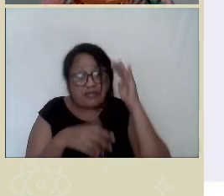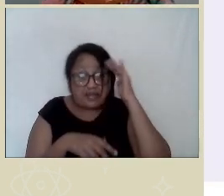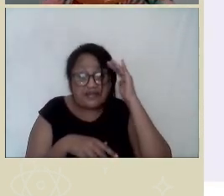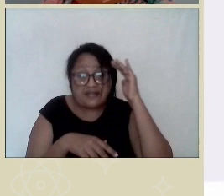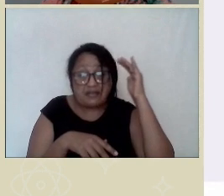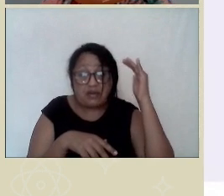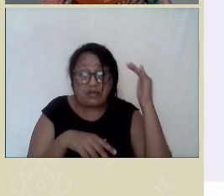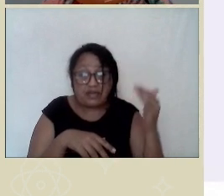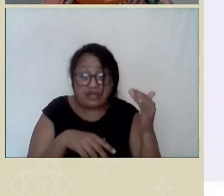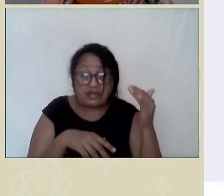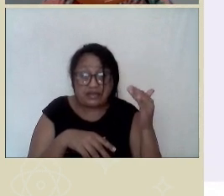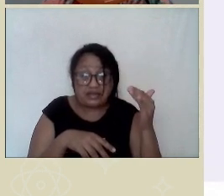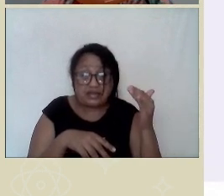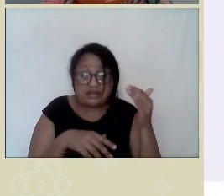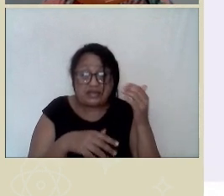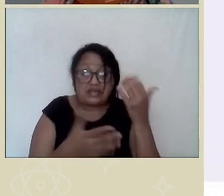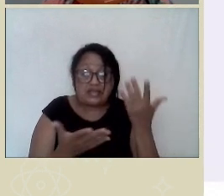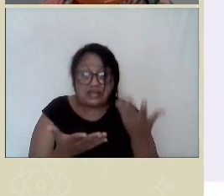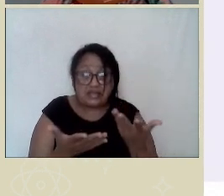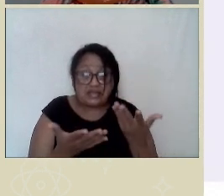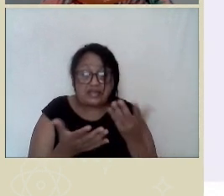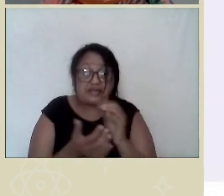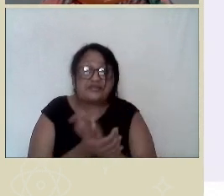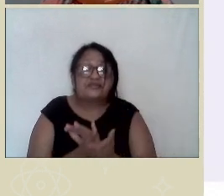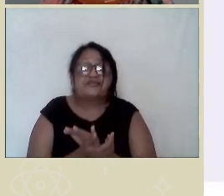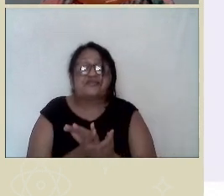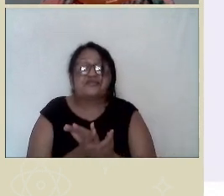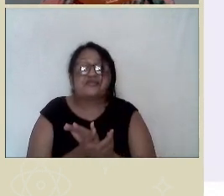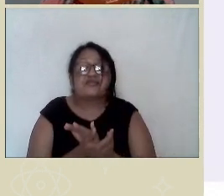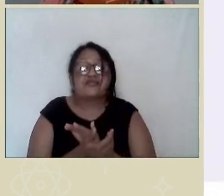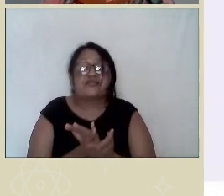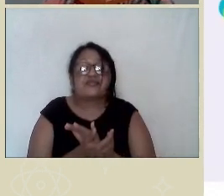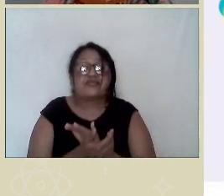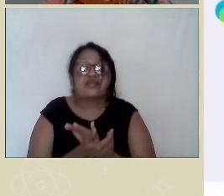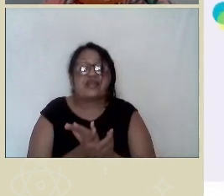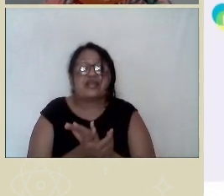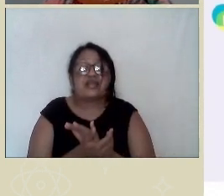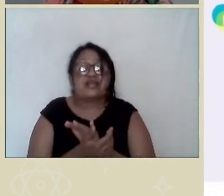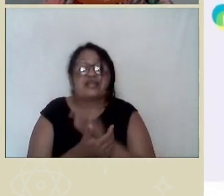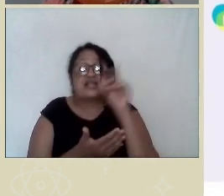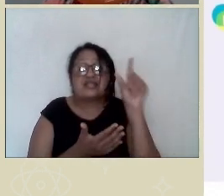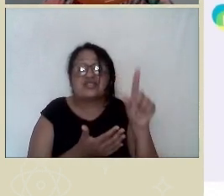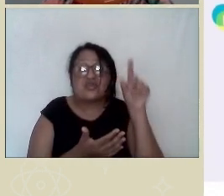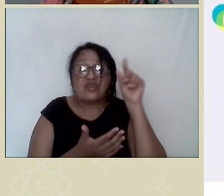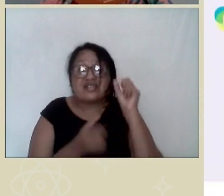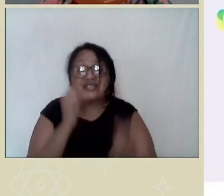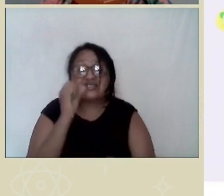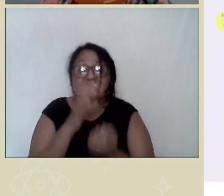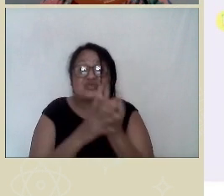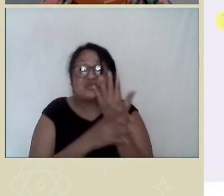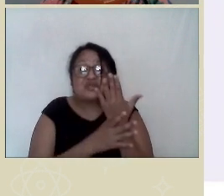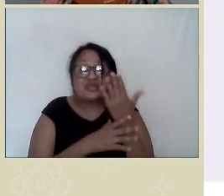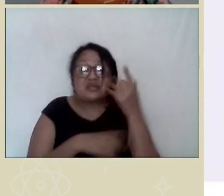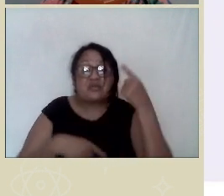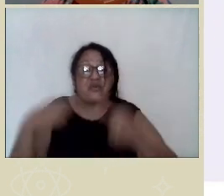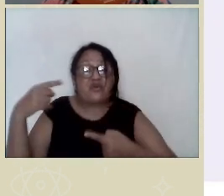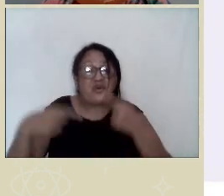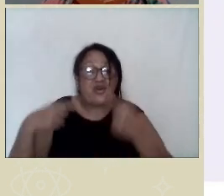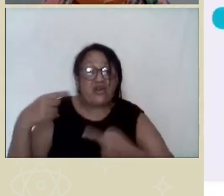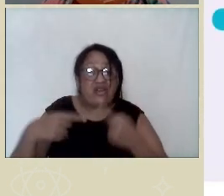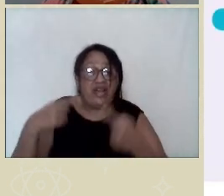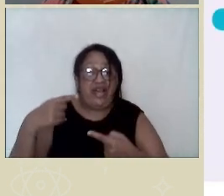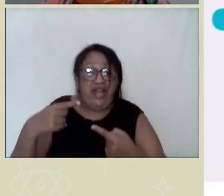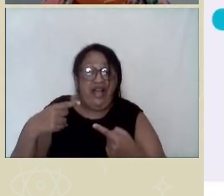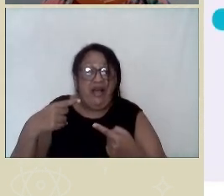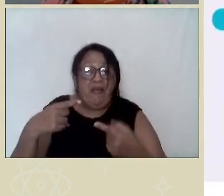dizer que essas empresas Facebook Google e Twitter priorizaram a criação de políticas para evitar a propagação de desinformação